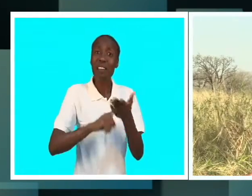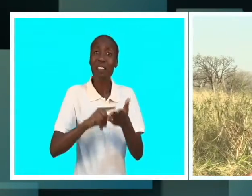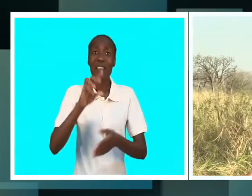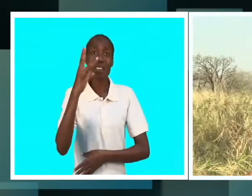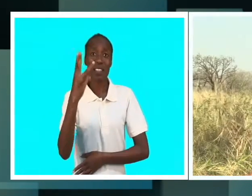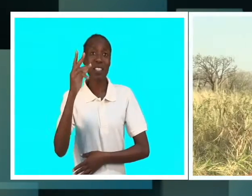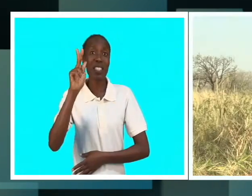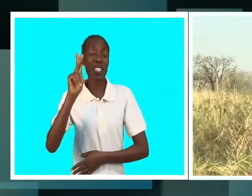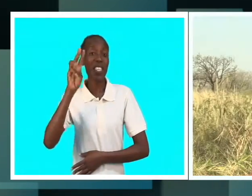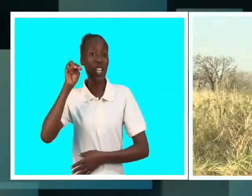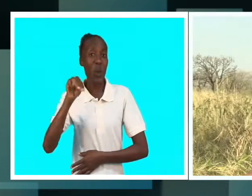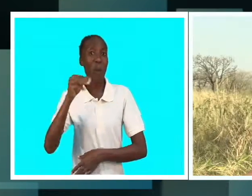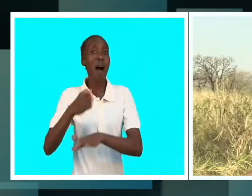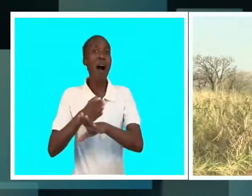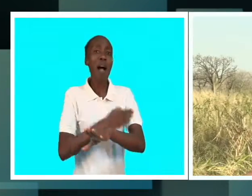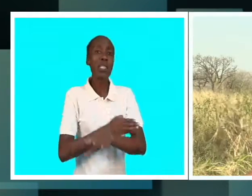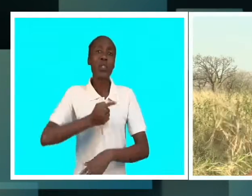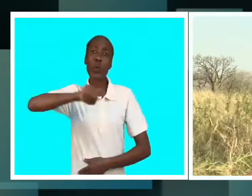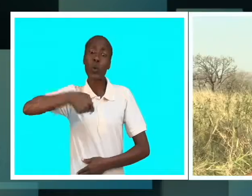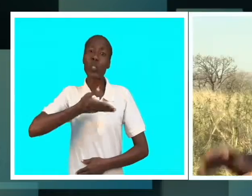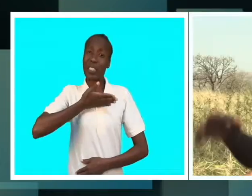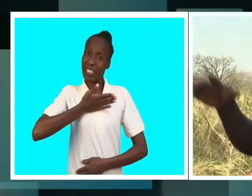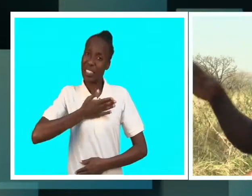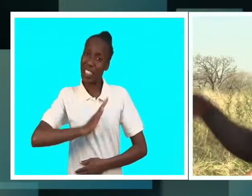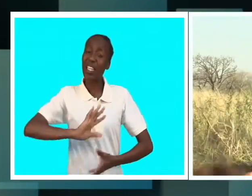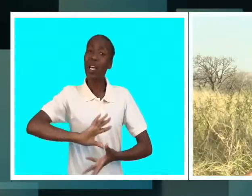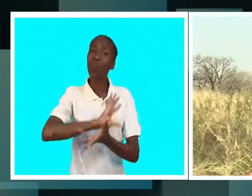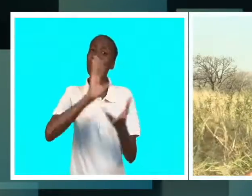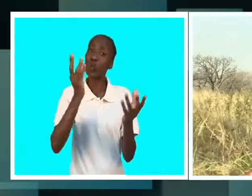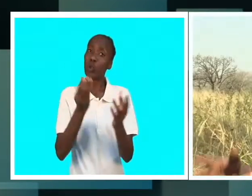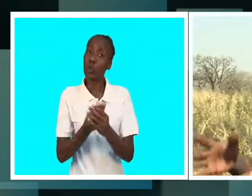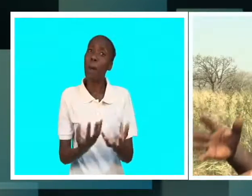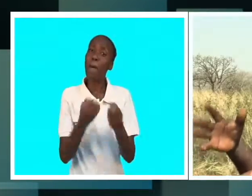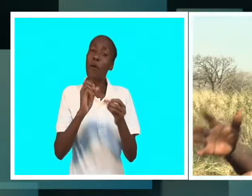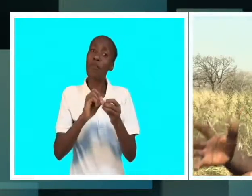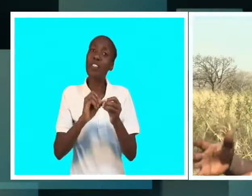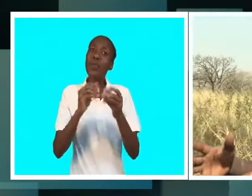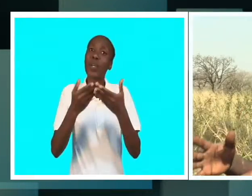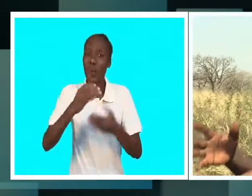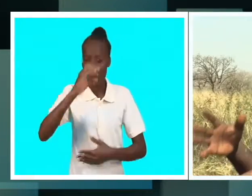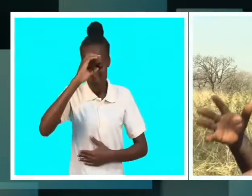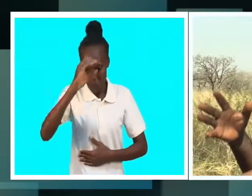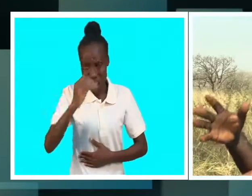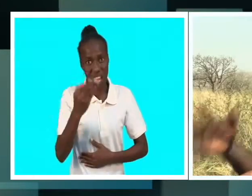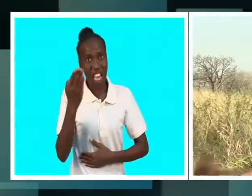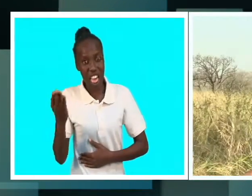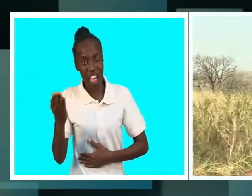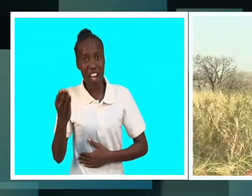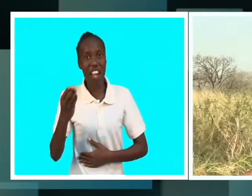Gostaríamos que todas as promessas da Fundação Sérgio Gago se realizassem.